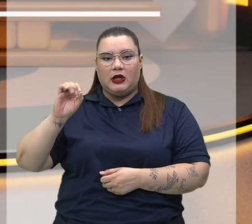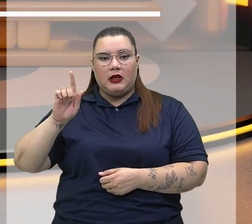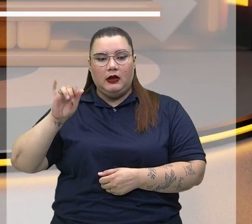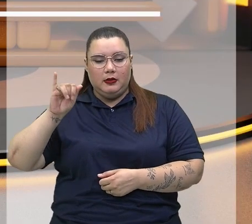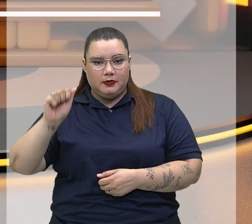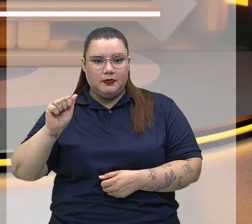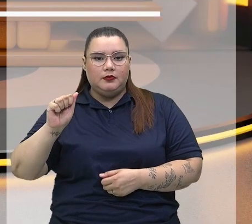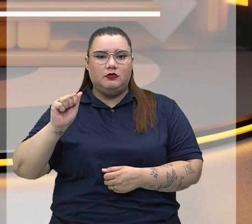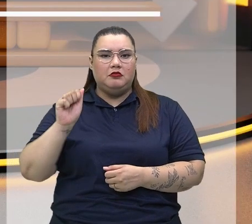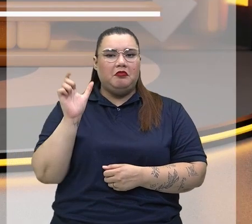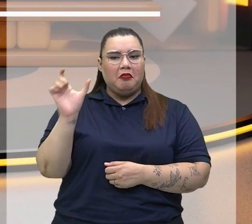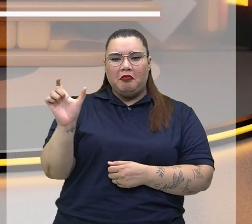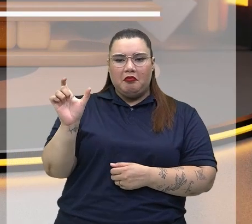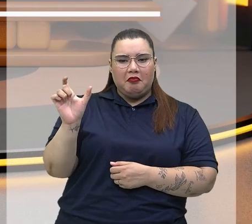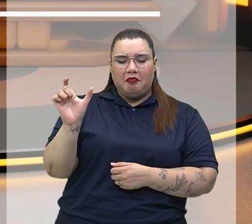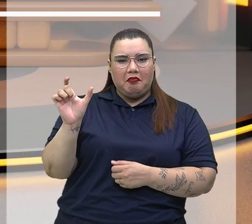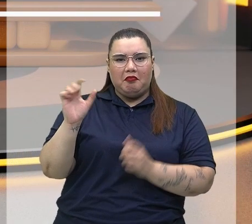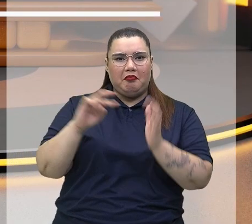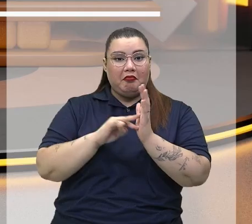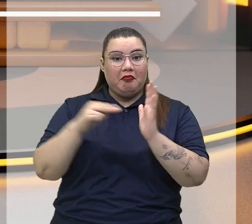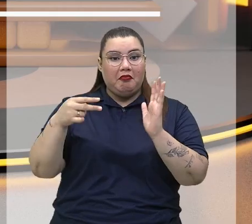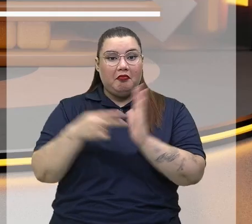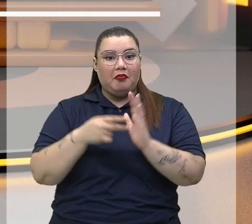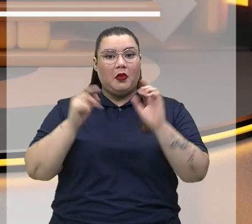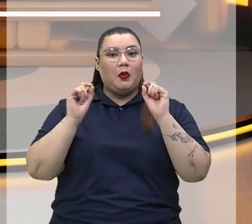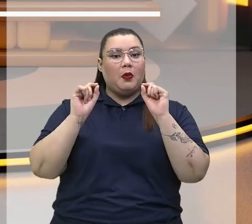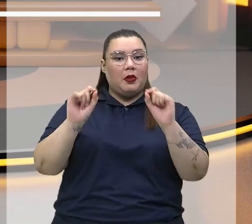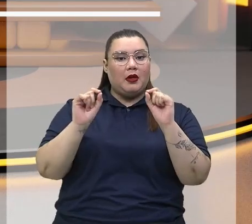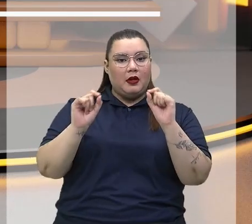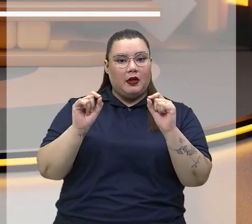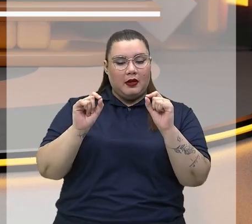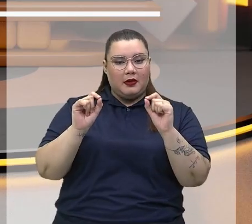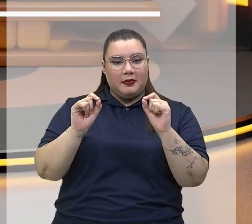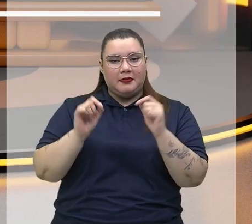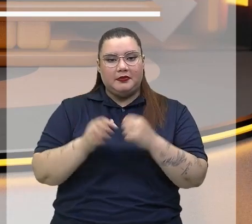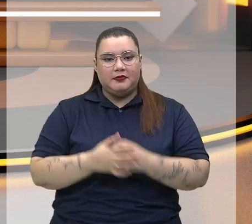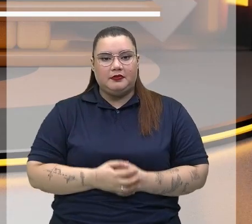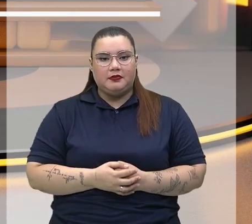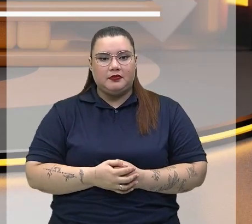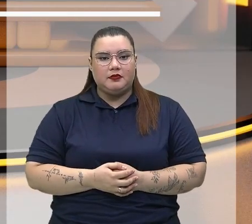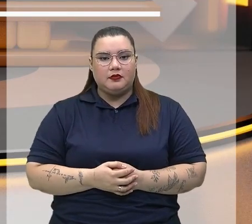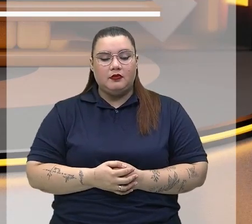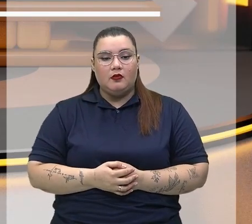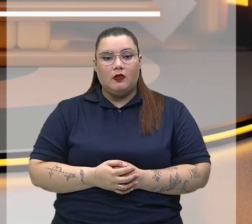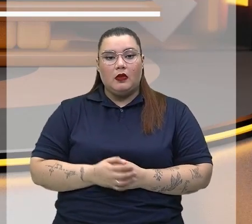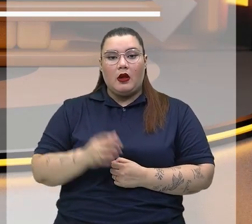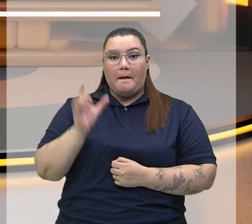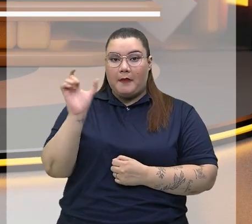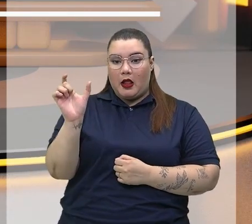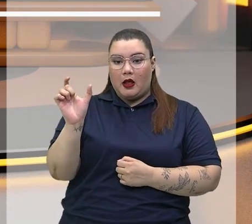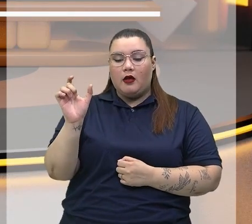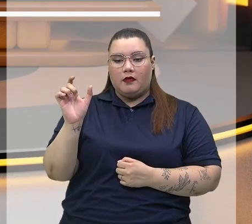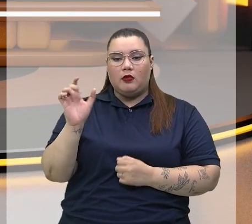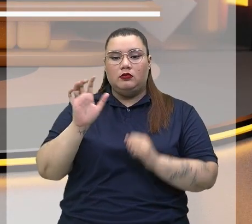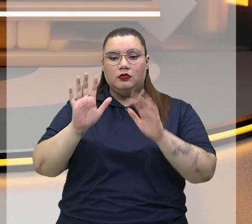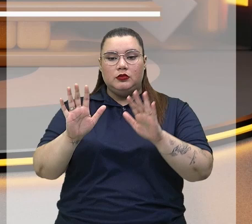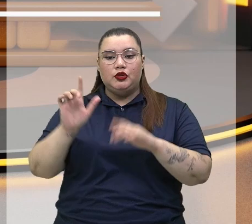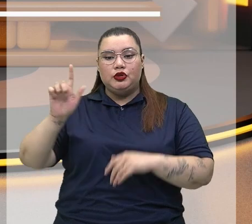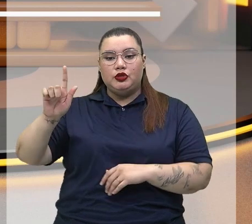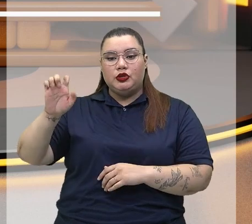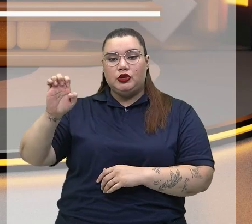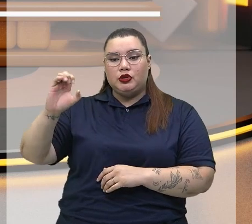decompor essa palavra gigante. É mais simples do que parece. Geo quer dizer